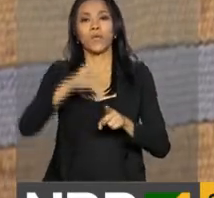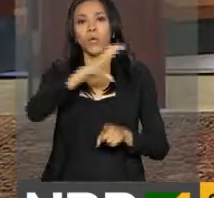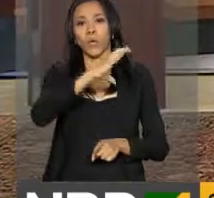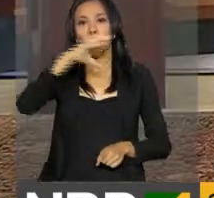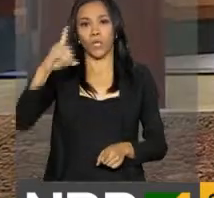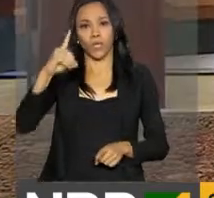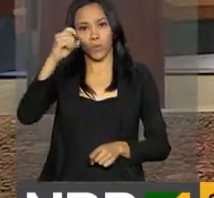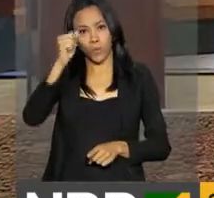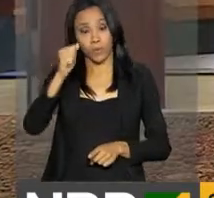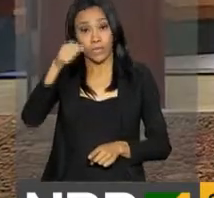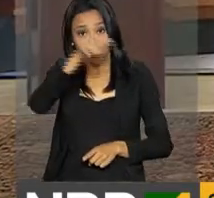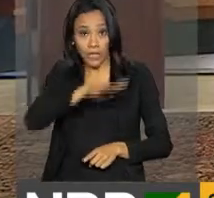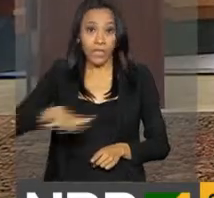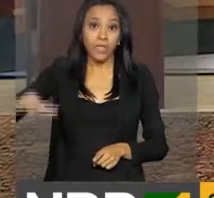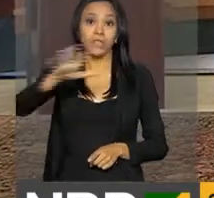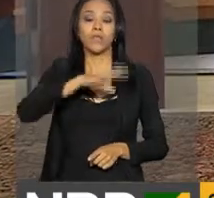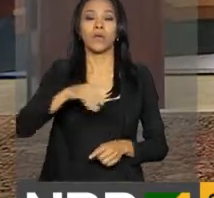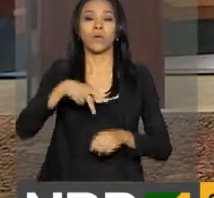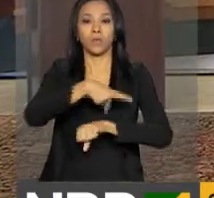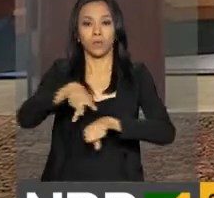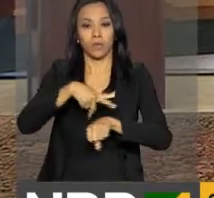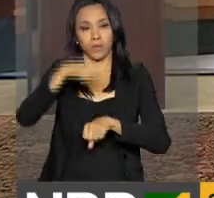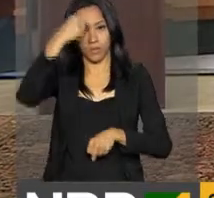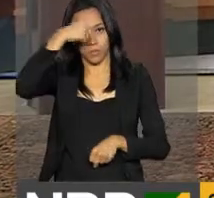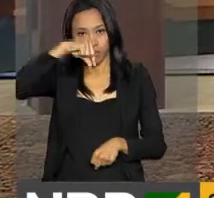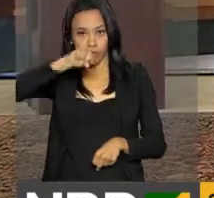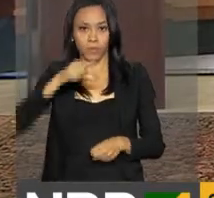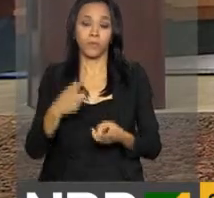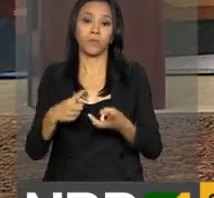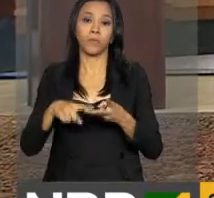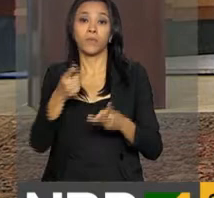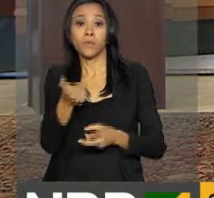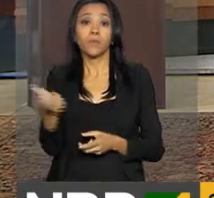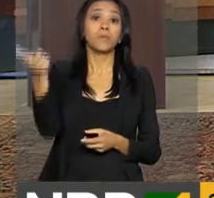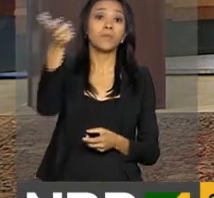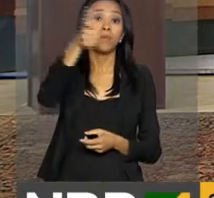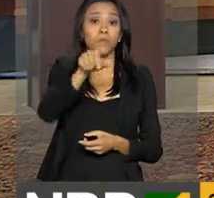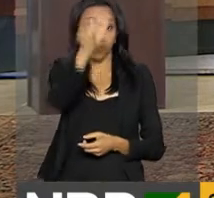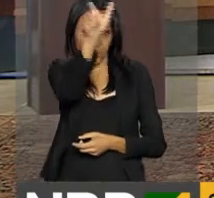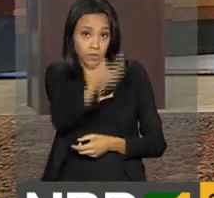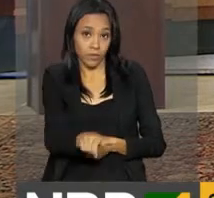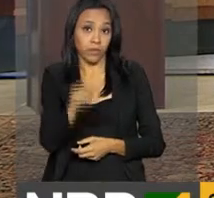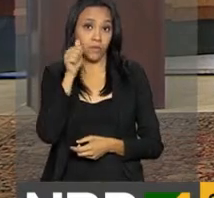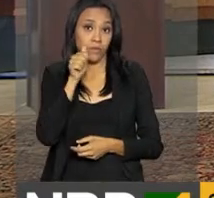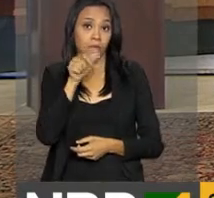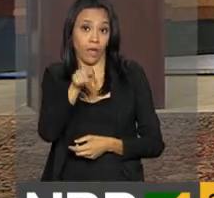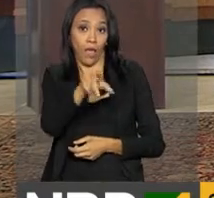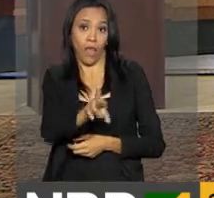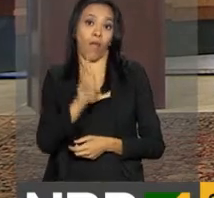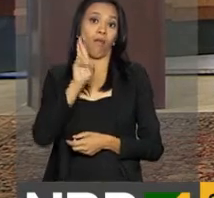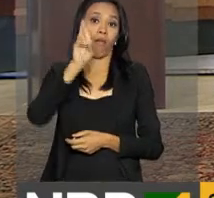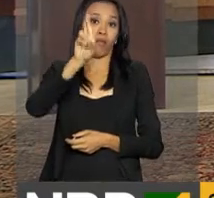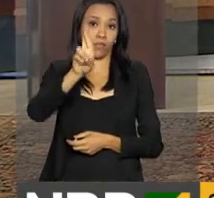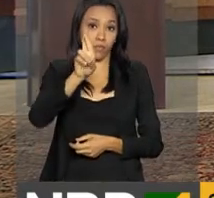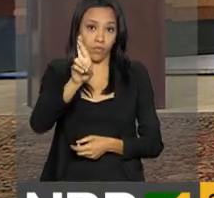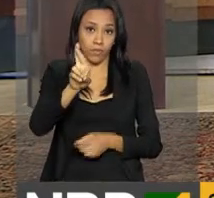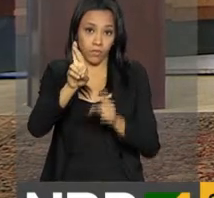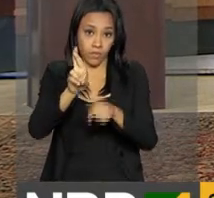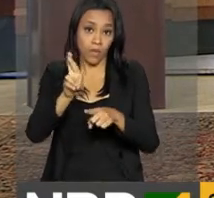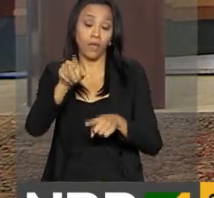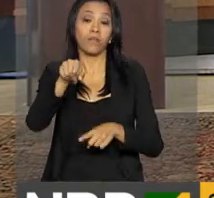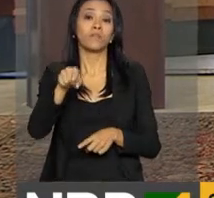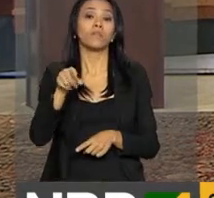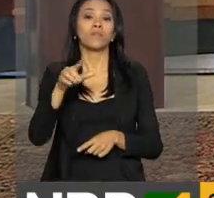nacional da República do Peru, Luiz Quezada, a senhora Natasha Alfluit, encarregada de negócios da República do